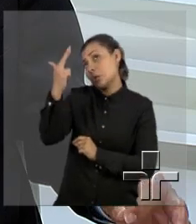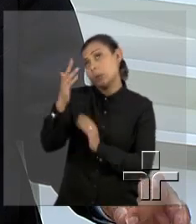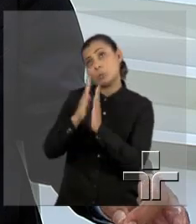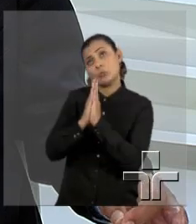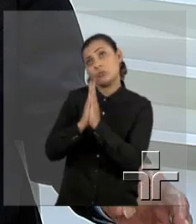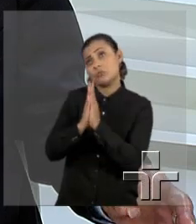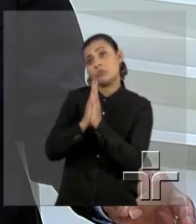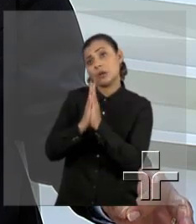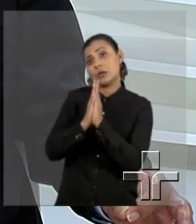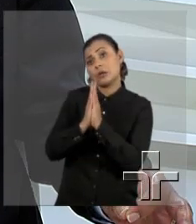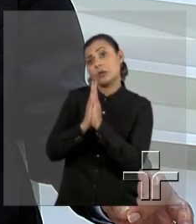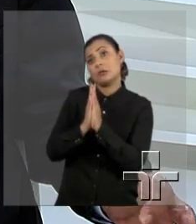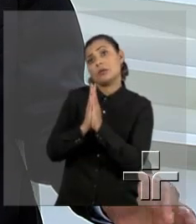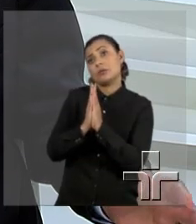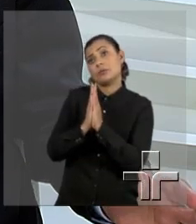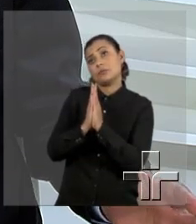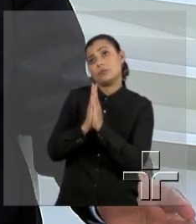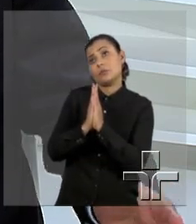cair em tanta ação.